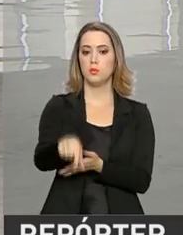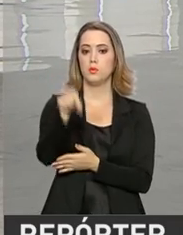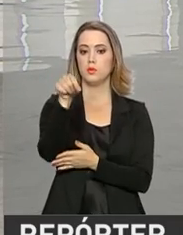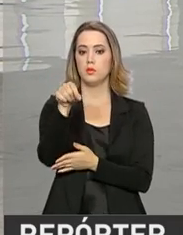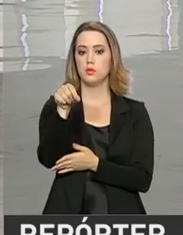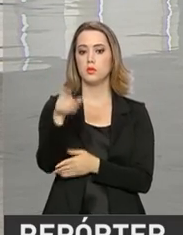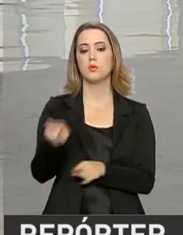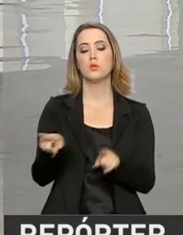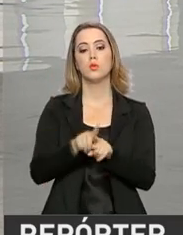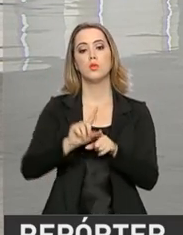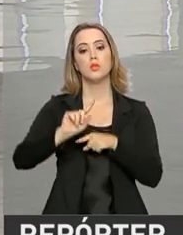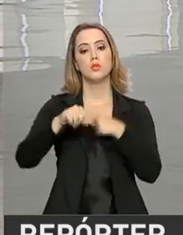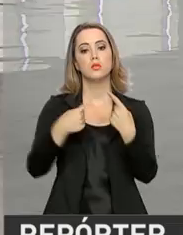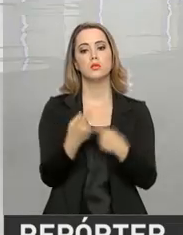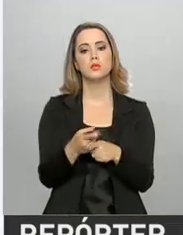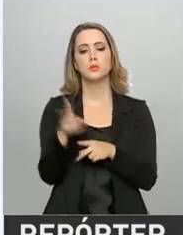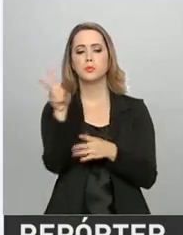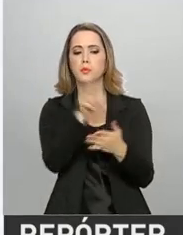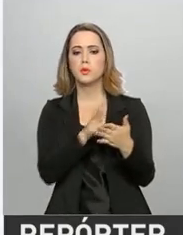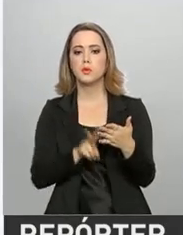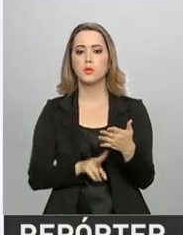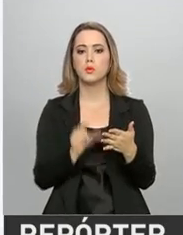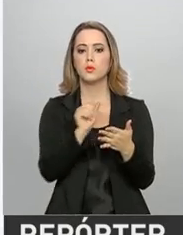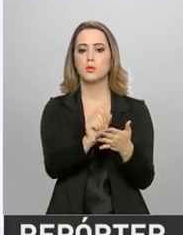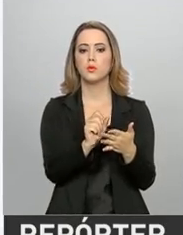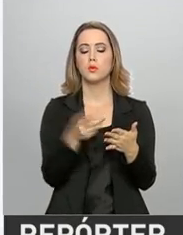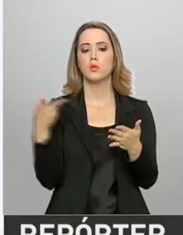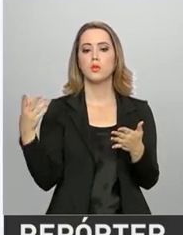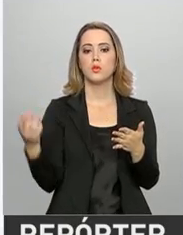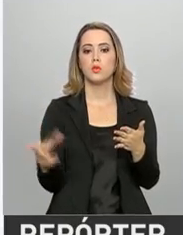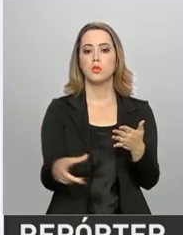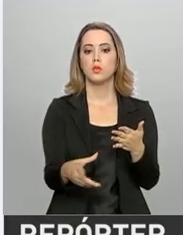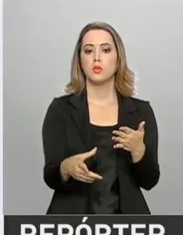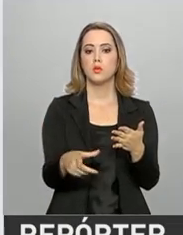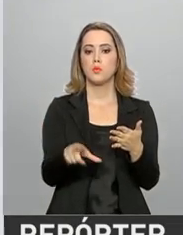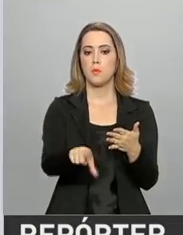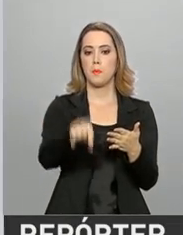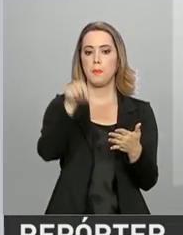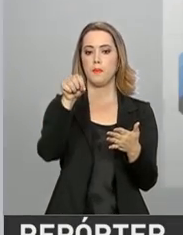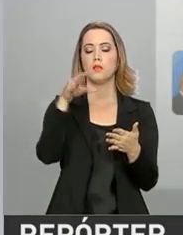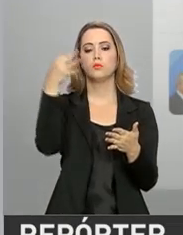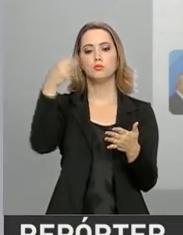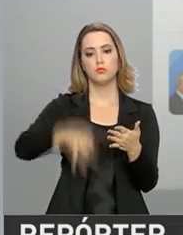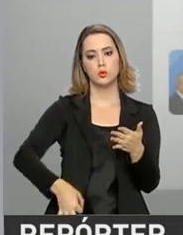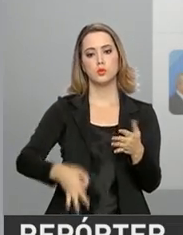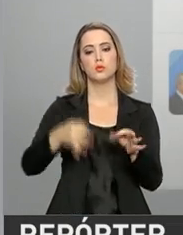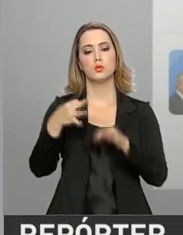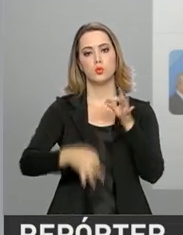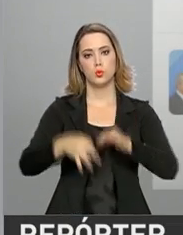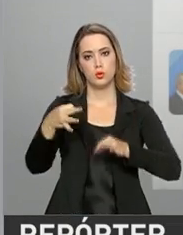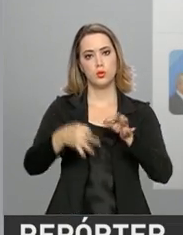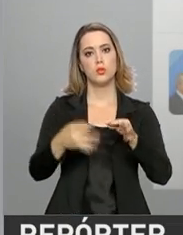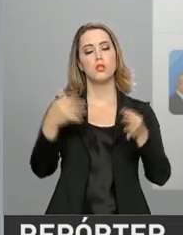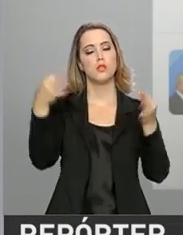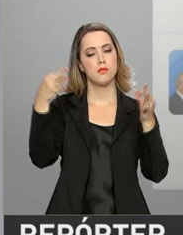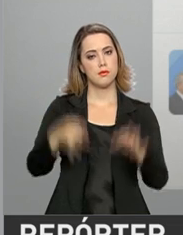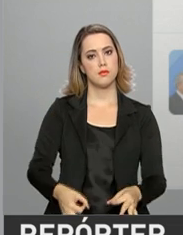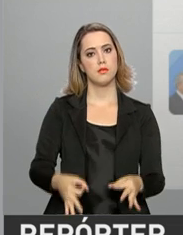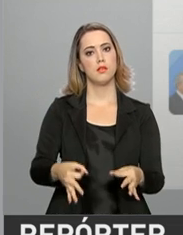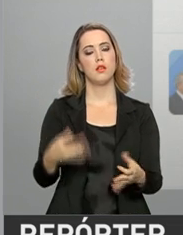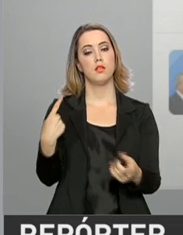o presidente Michel Temer avaliou que a escolha foi justa já que Juan Manuel Santos trabalha pela